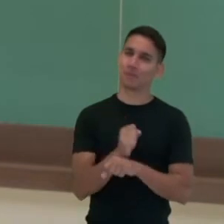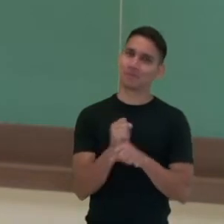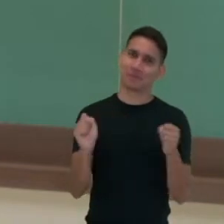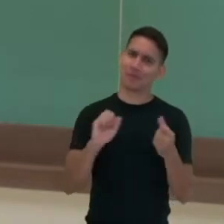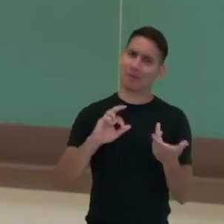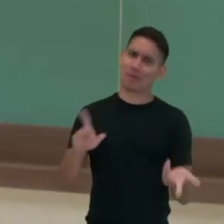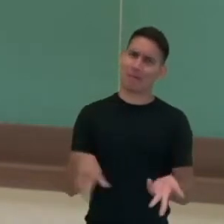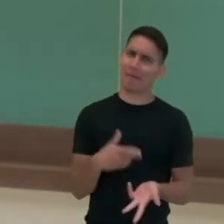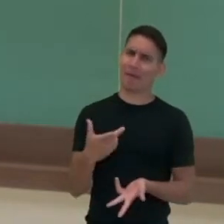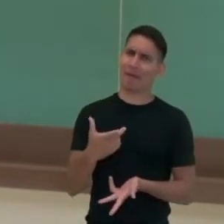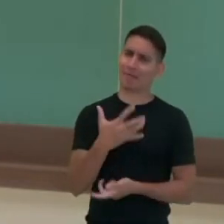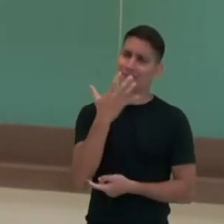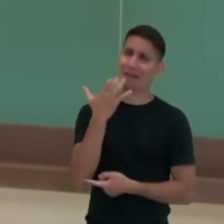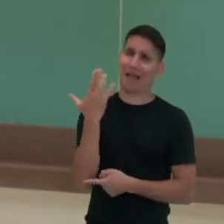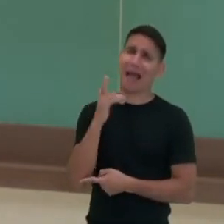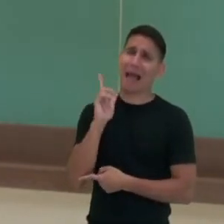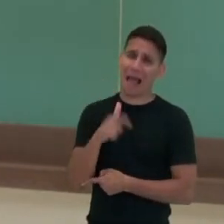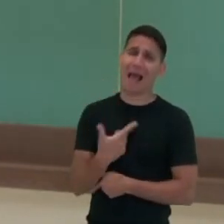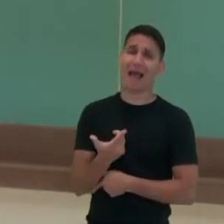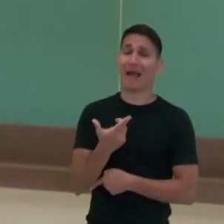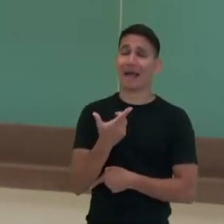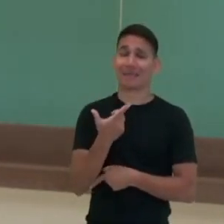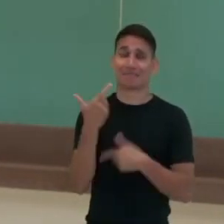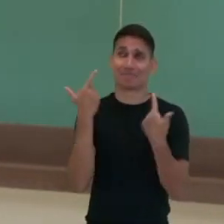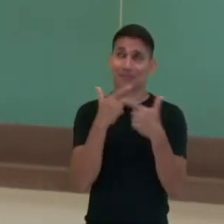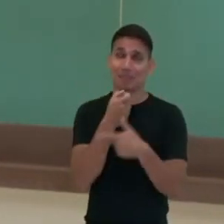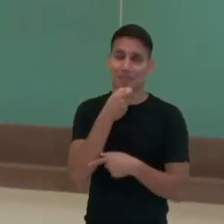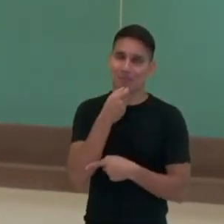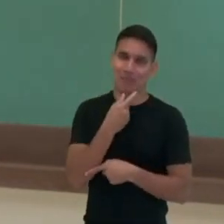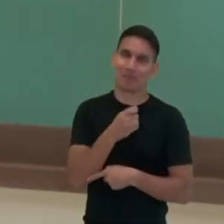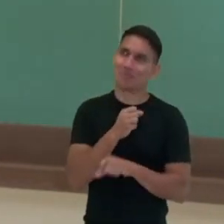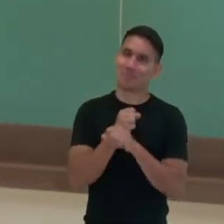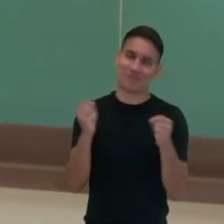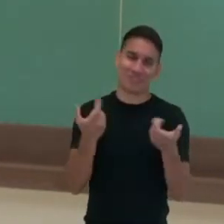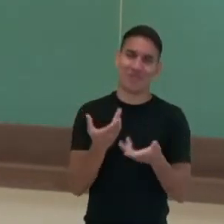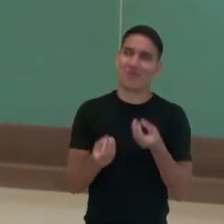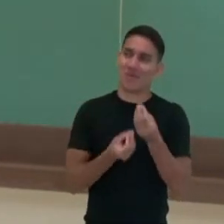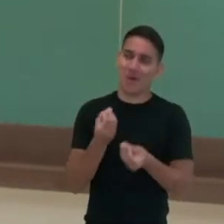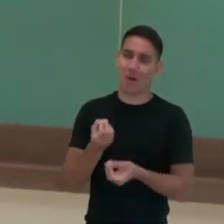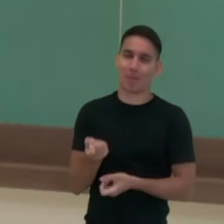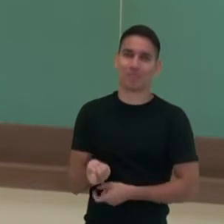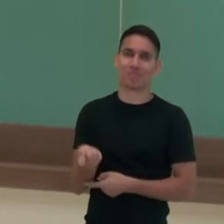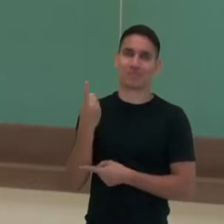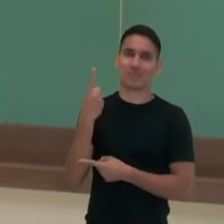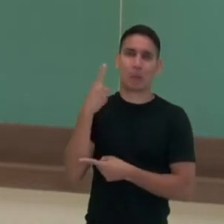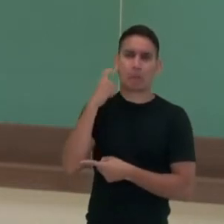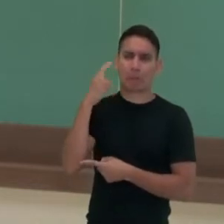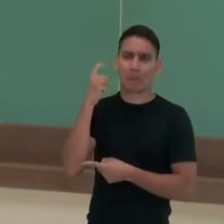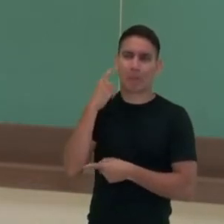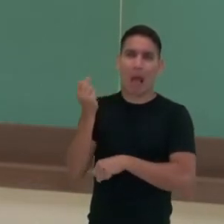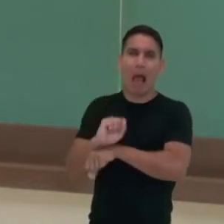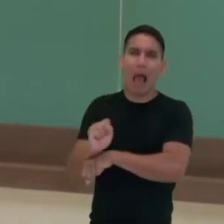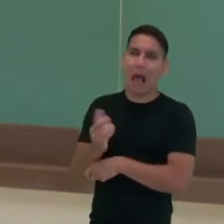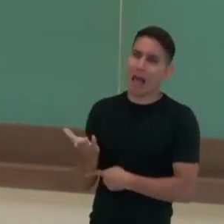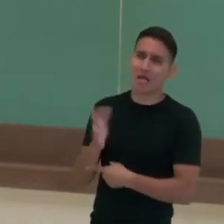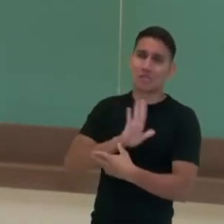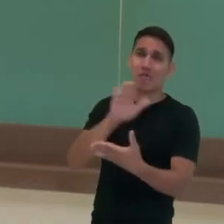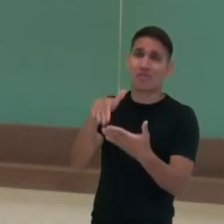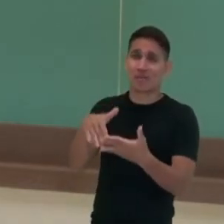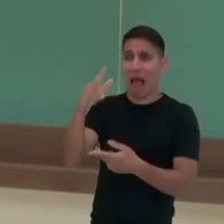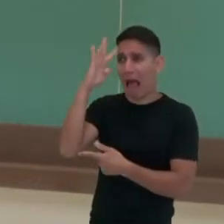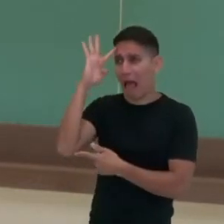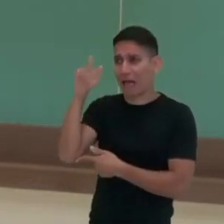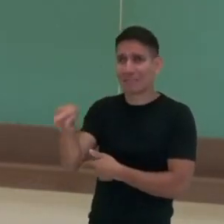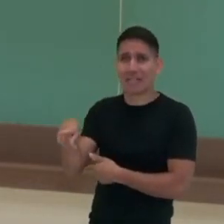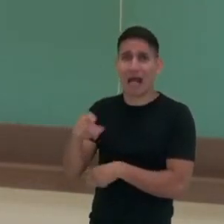achar graça disso, Então, alguém se espantar com o barulho de um automóvel e ainda no final